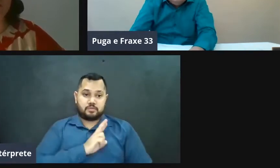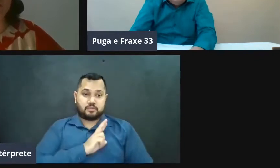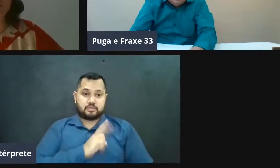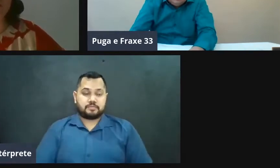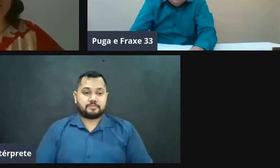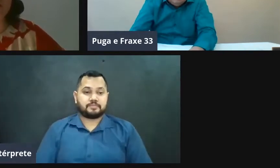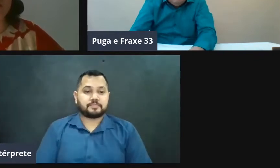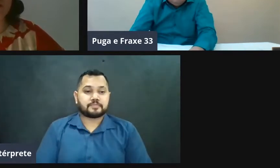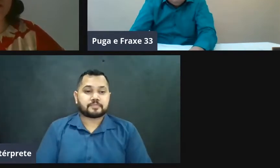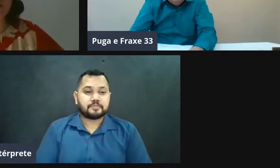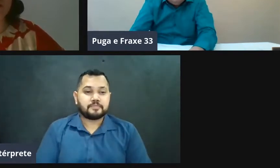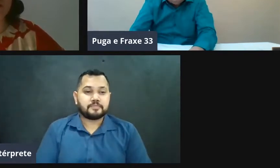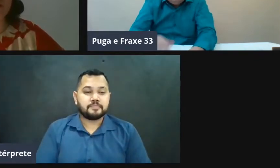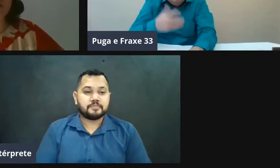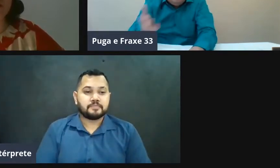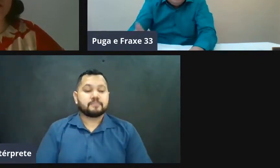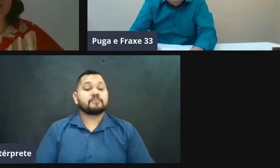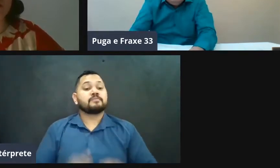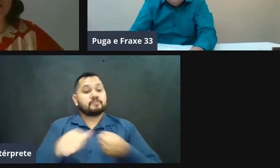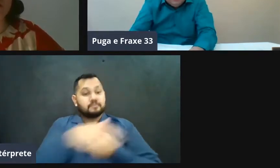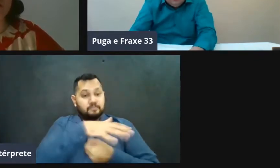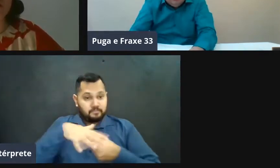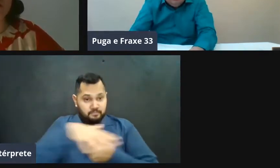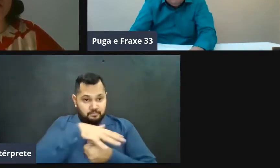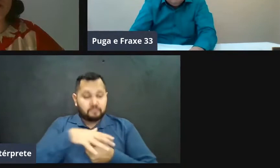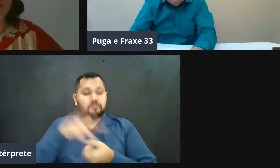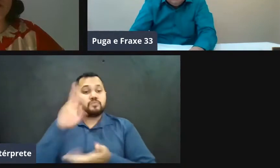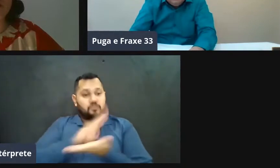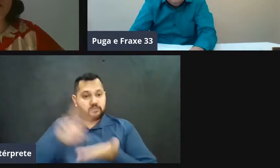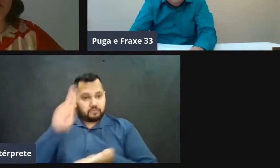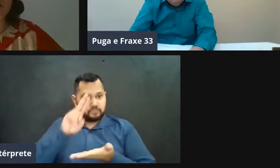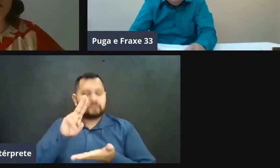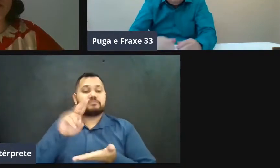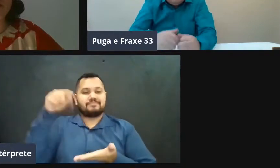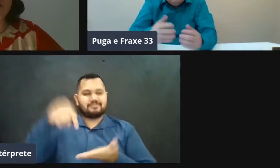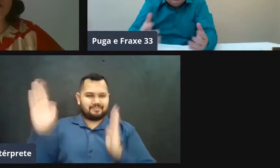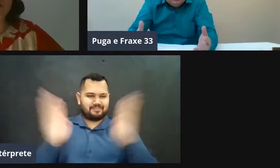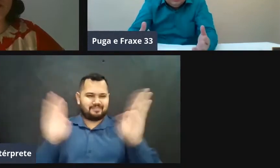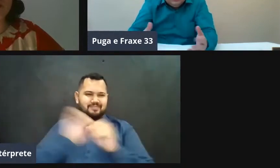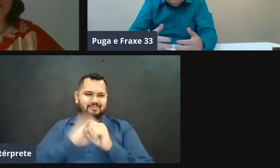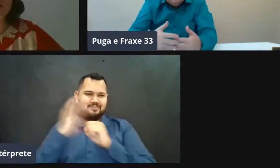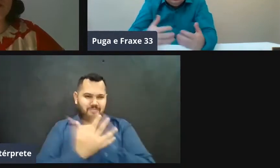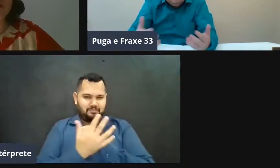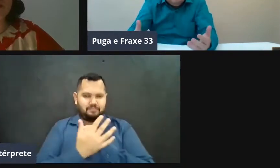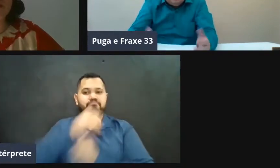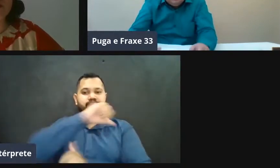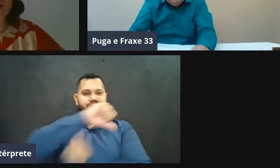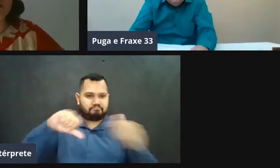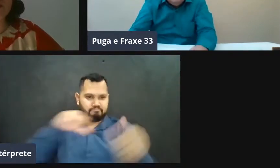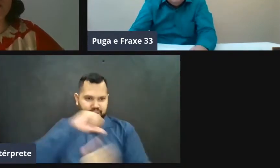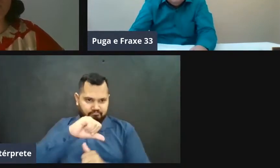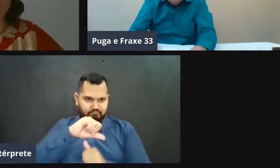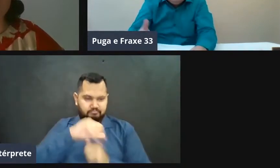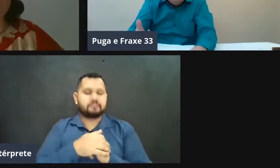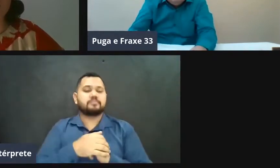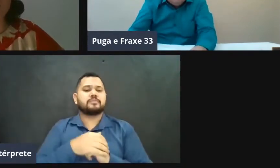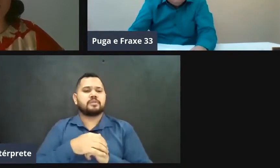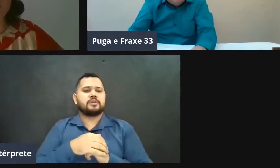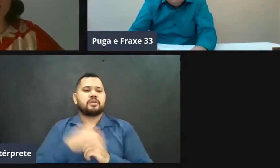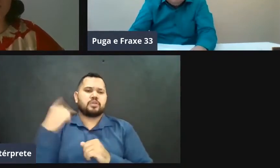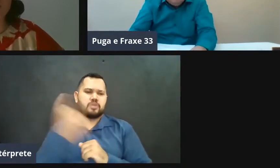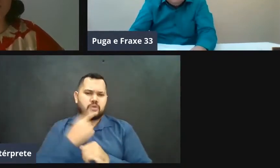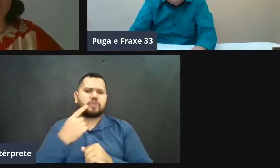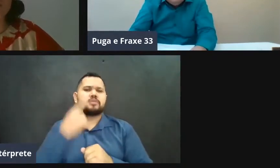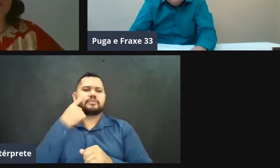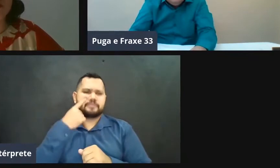extensão universitária, no Covid, ela sofreu uma reinvenção, né? Como nós tínhamos que preservar